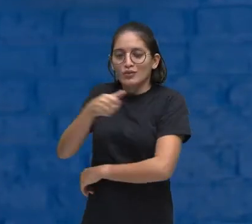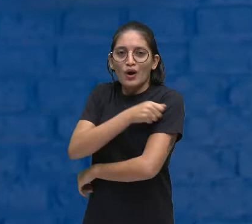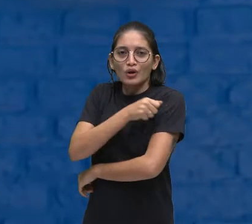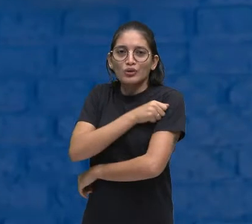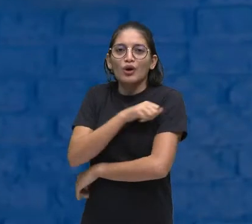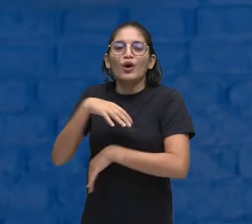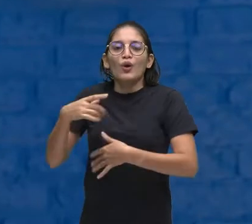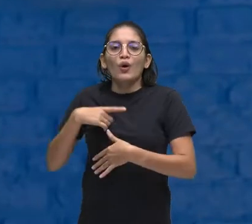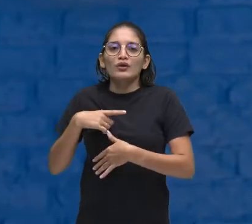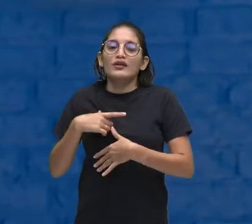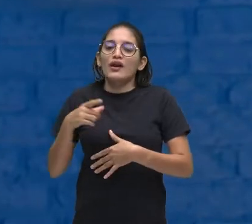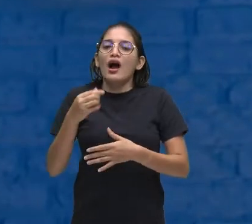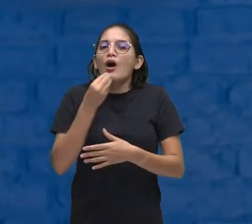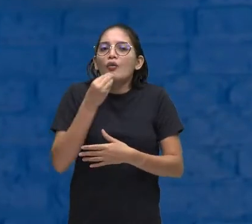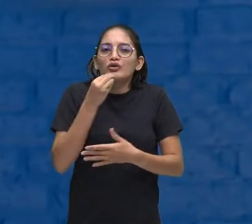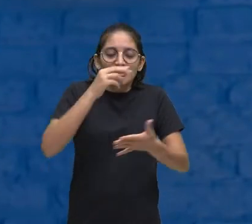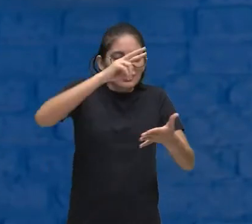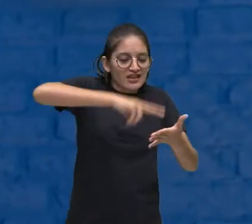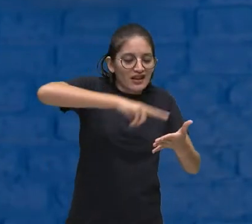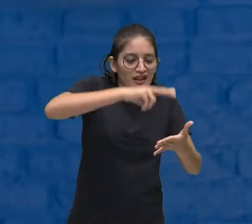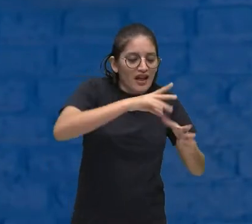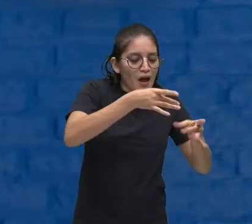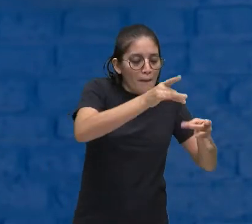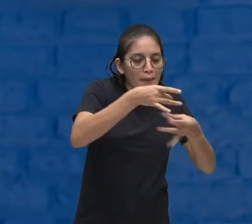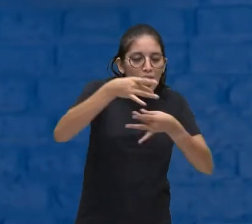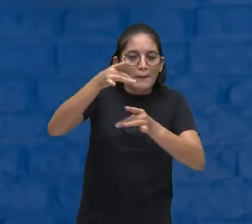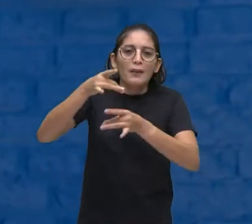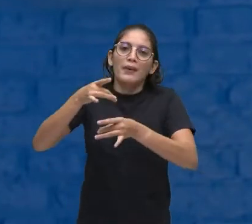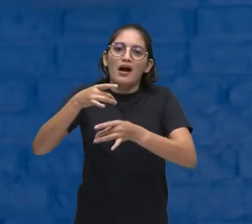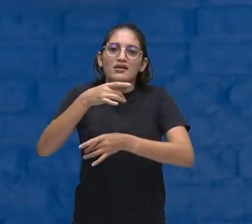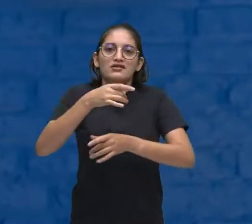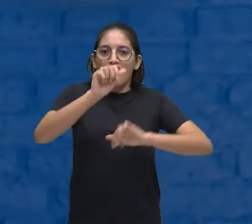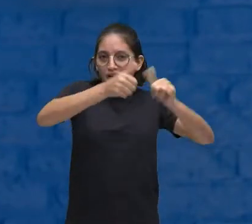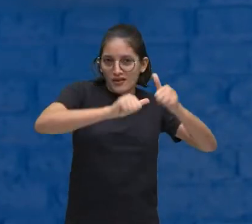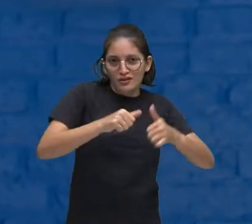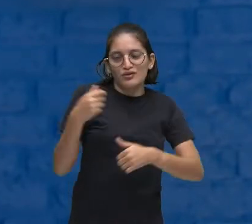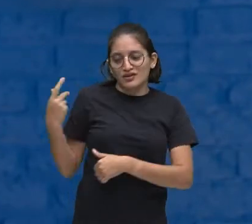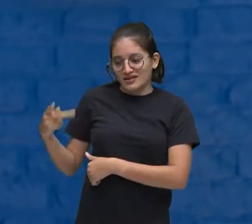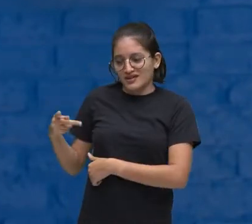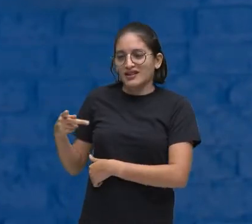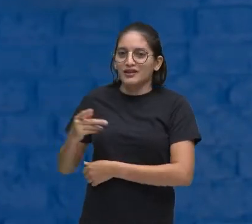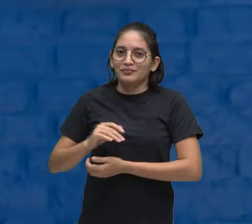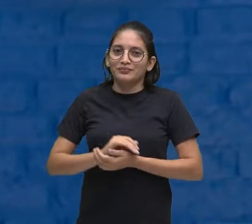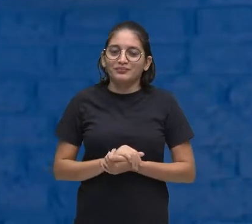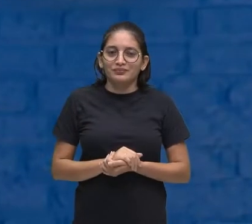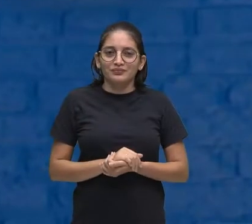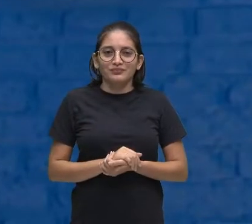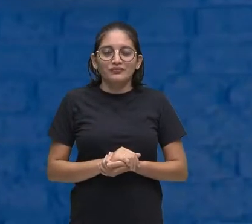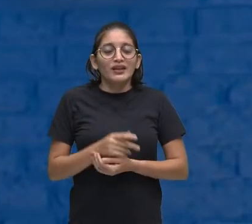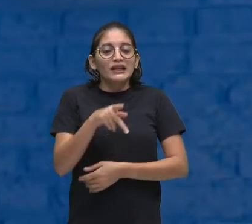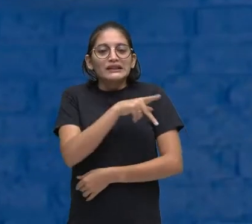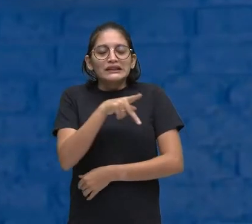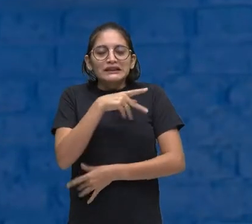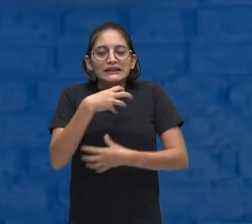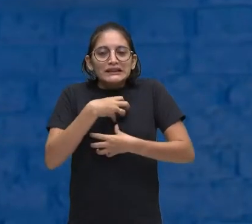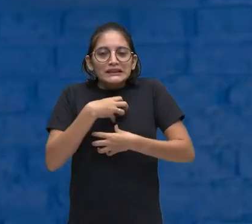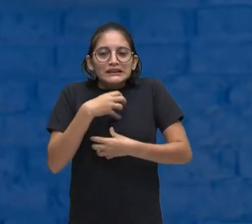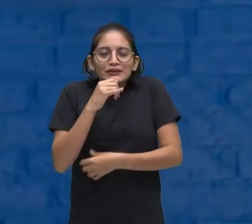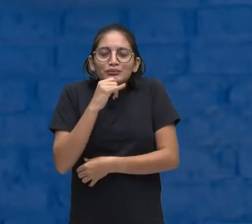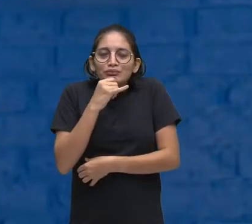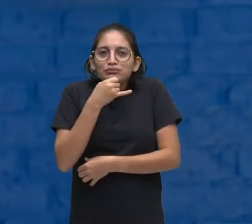a oportunidade de ler as cartinhas, de ler as avaliações, ok? Então a professora ficou muito